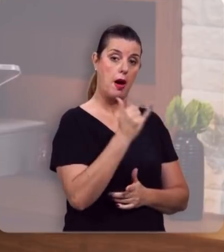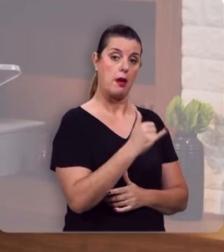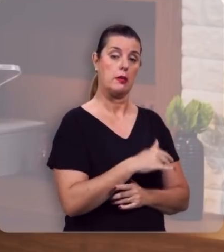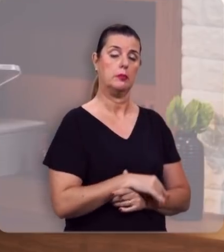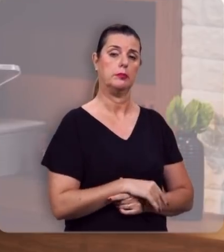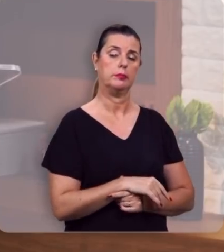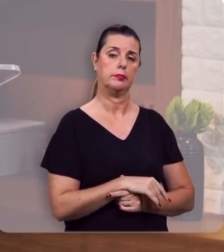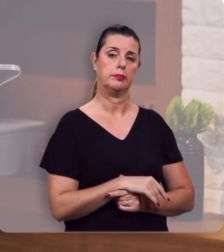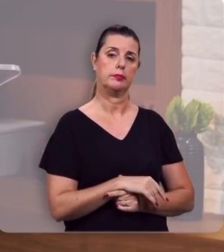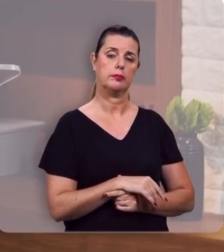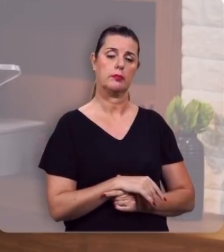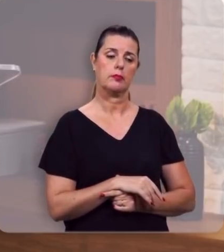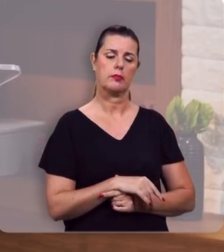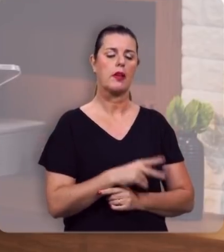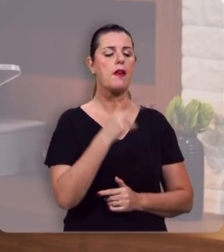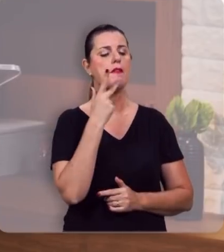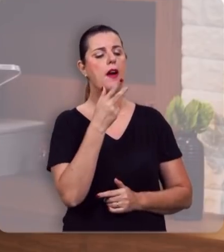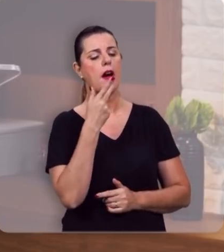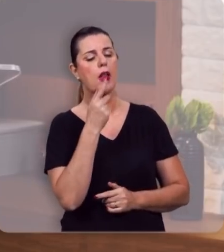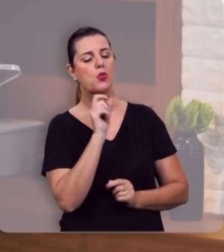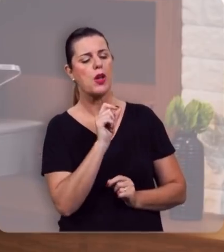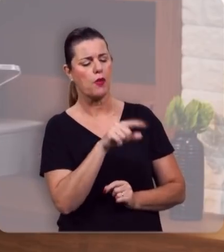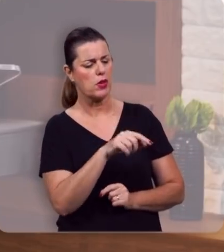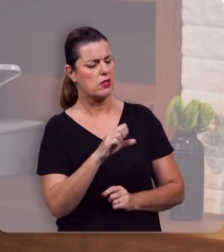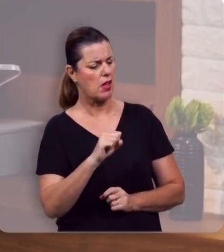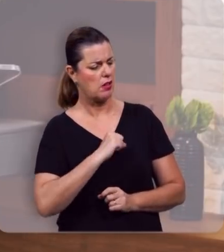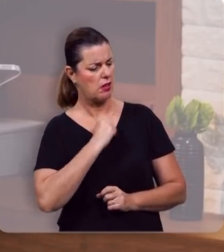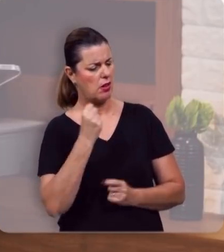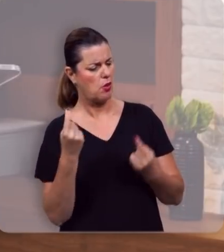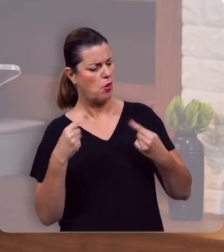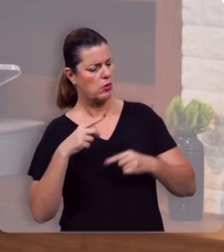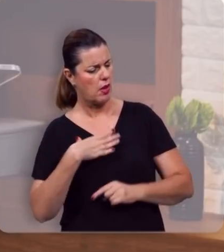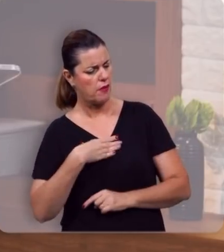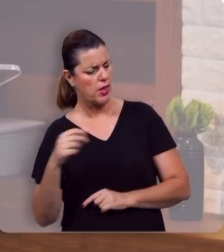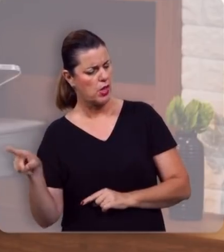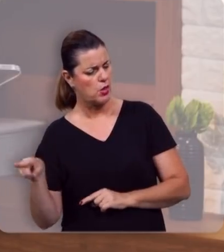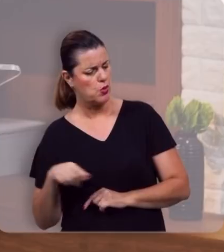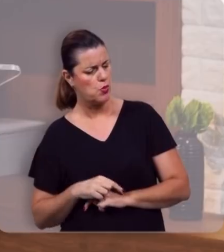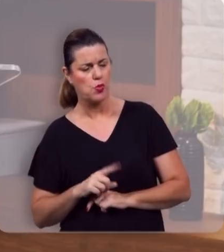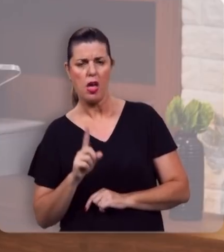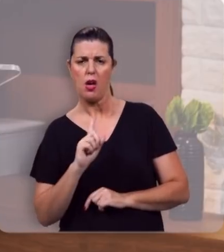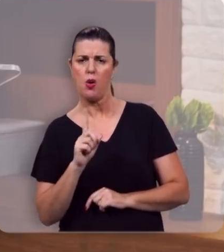pais. Diz assim: não provoqueis vossos filhos a ira.